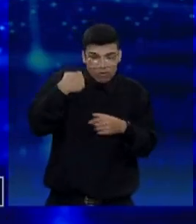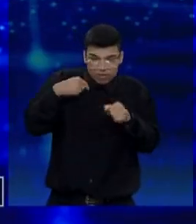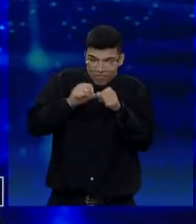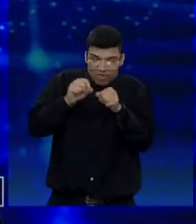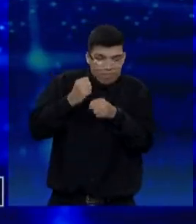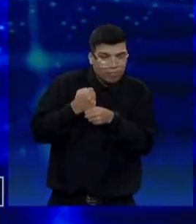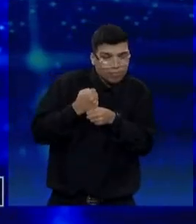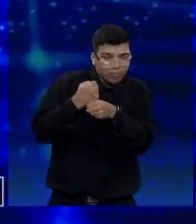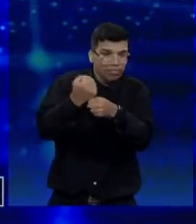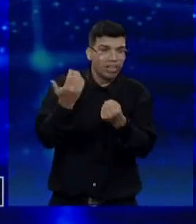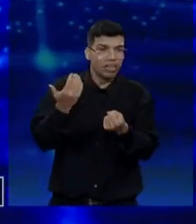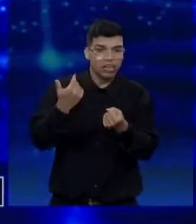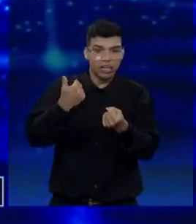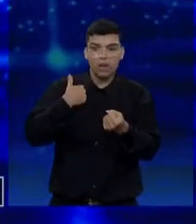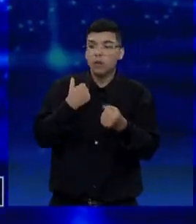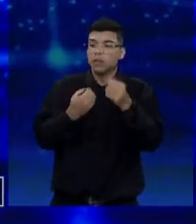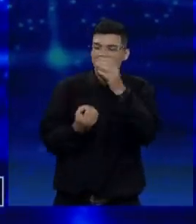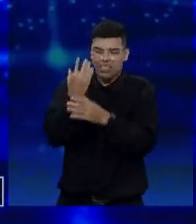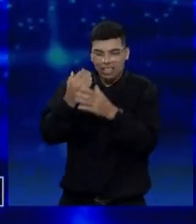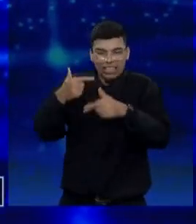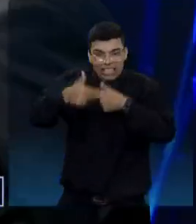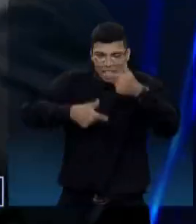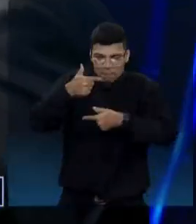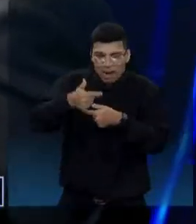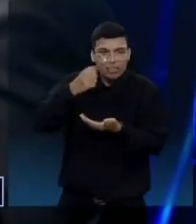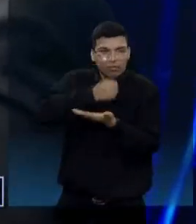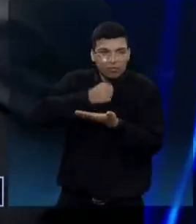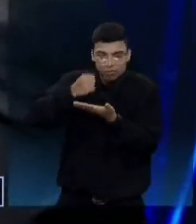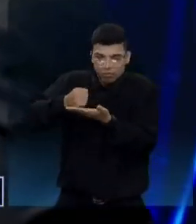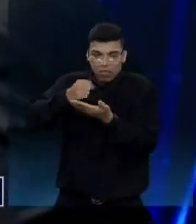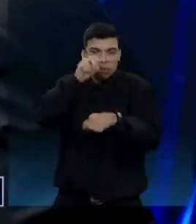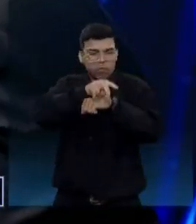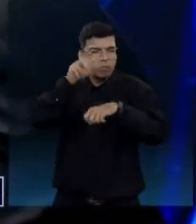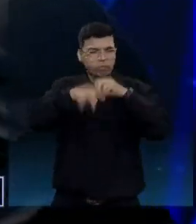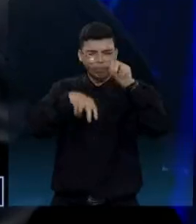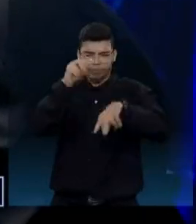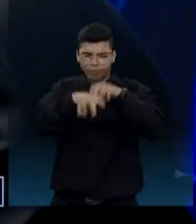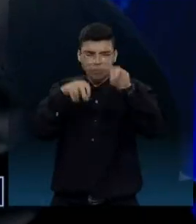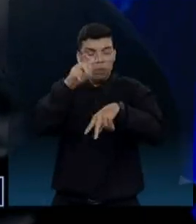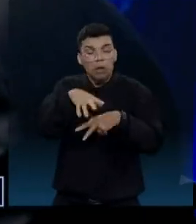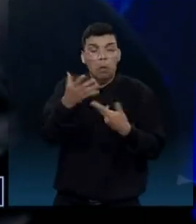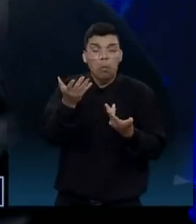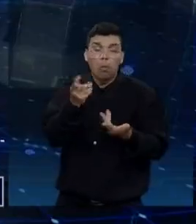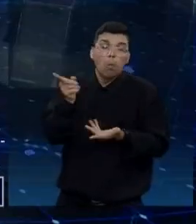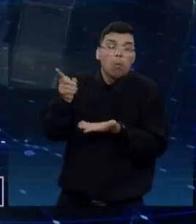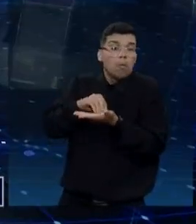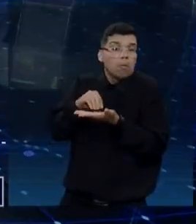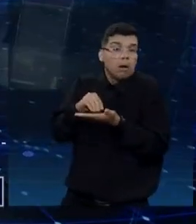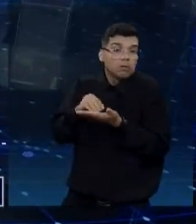de carteira profissional vacinada, coisa que V. Exª não faz.